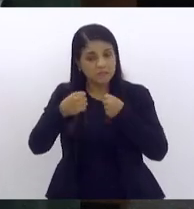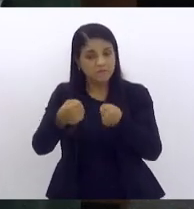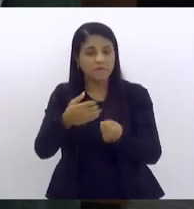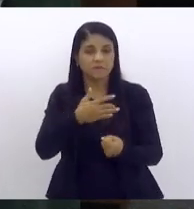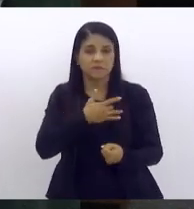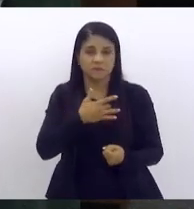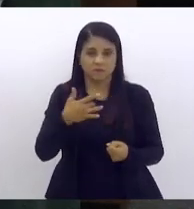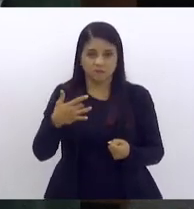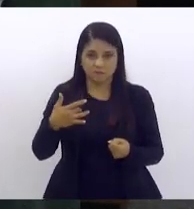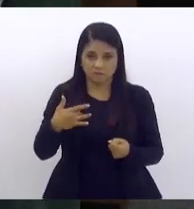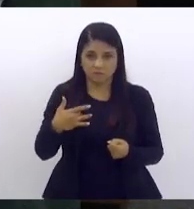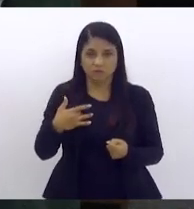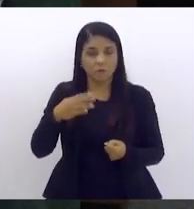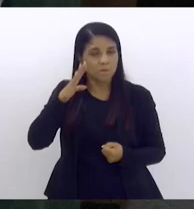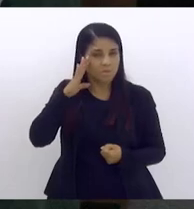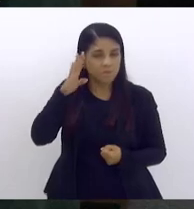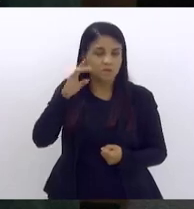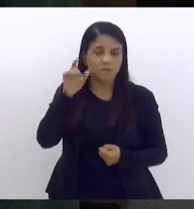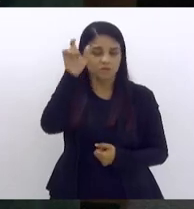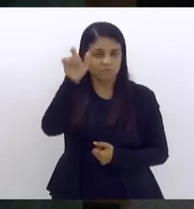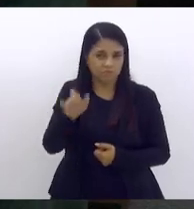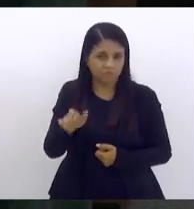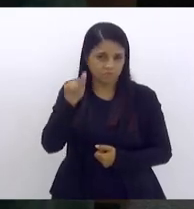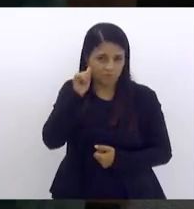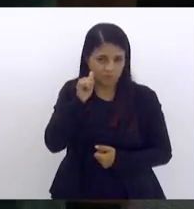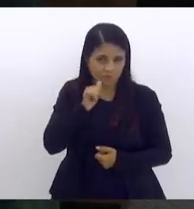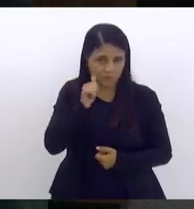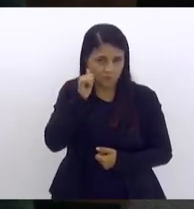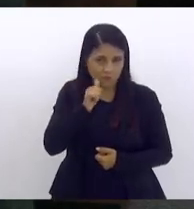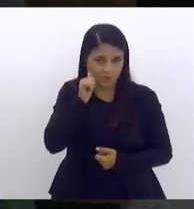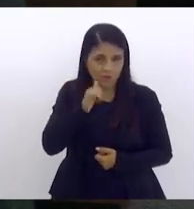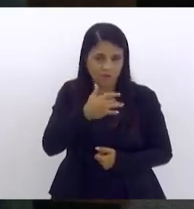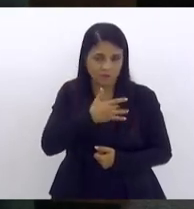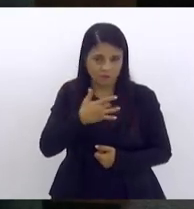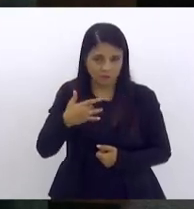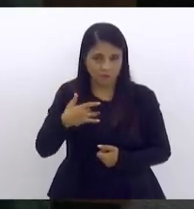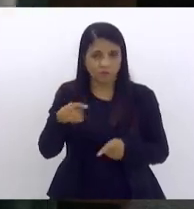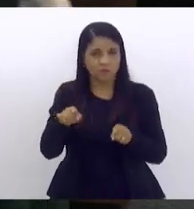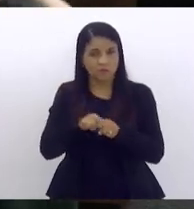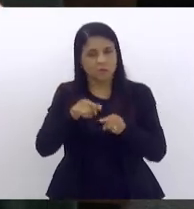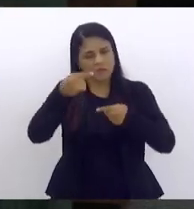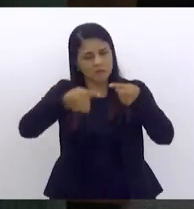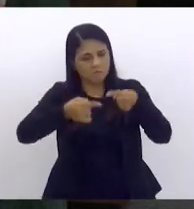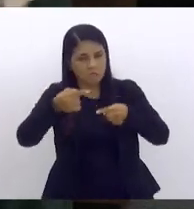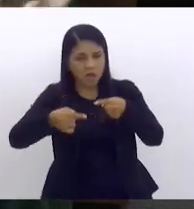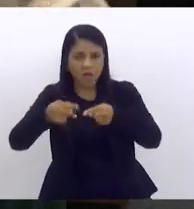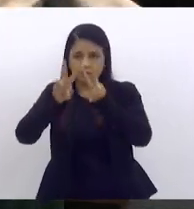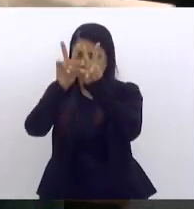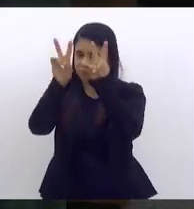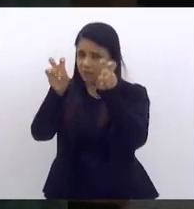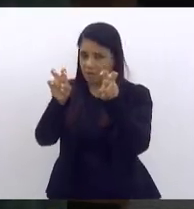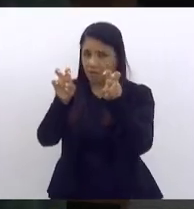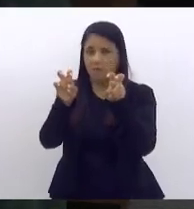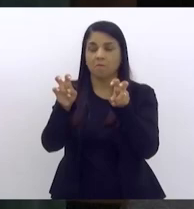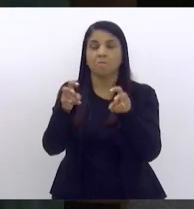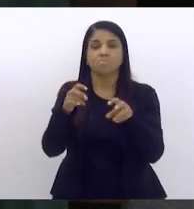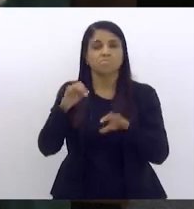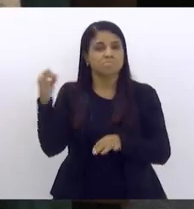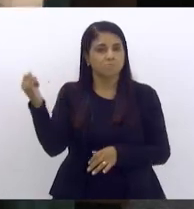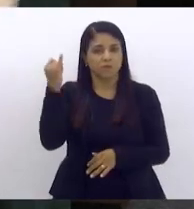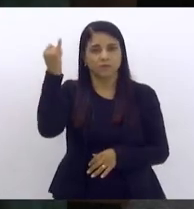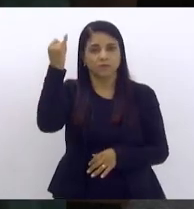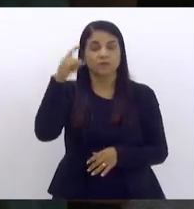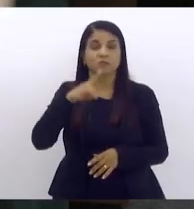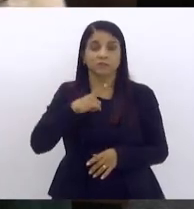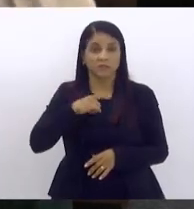especial com relação à saúde da mulher, é central fazer esse debate da dignidade menstrual. A gente tem mulheres, senhora presidenta, que não